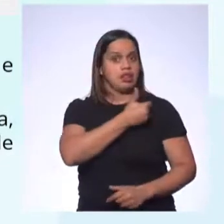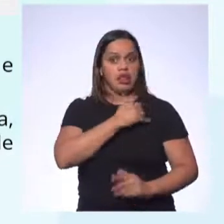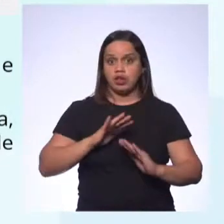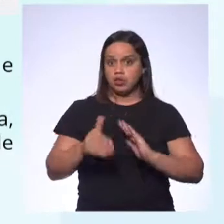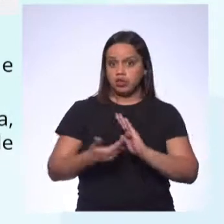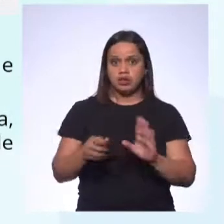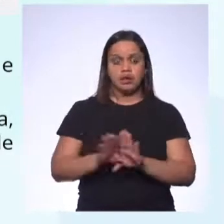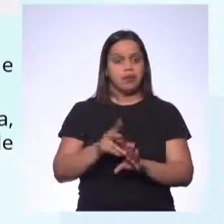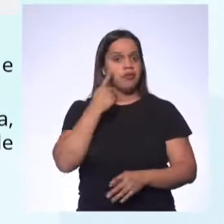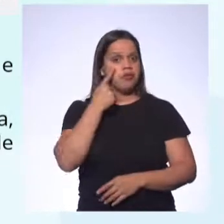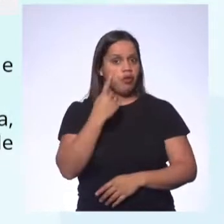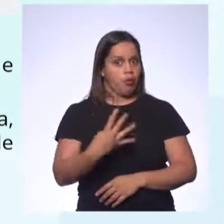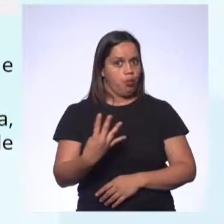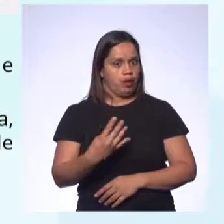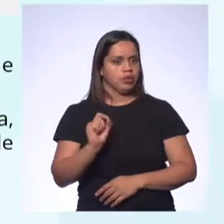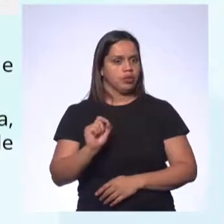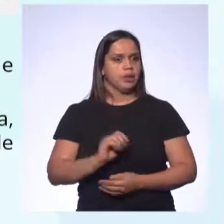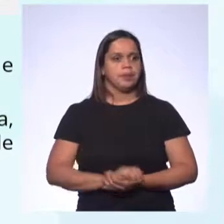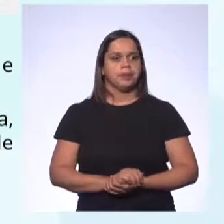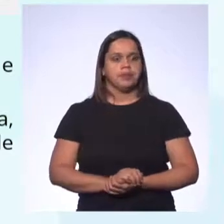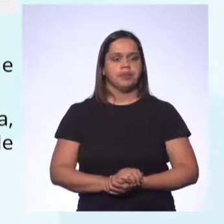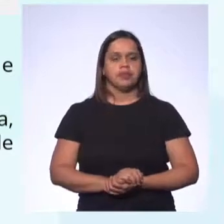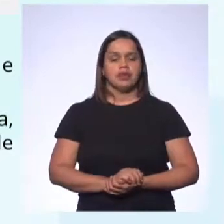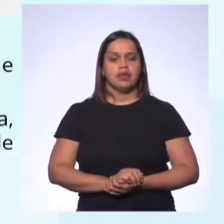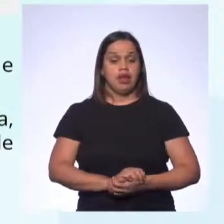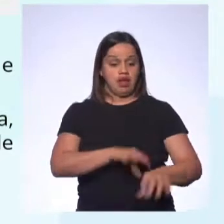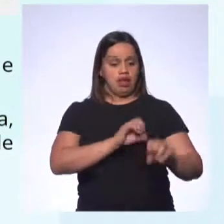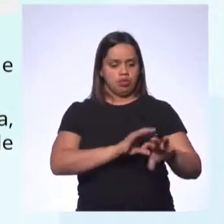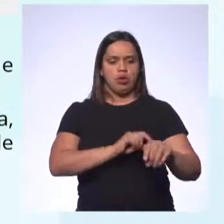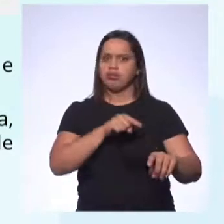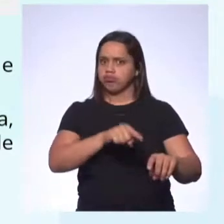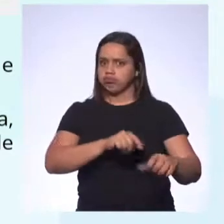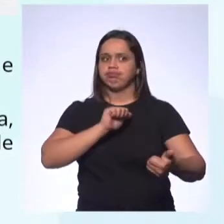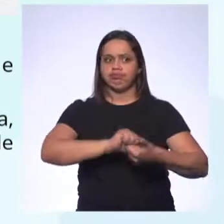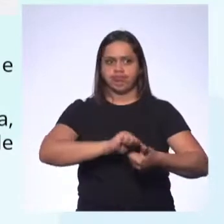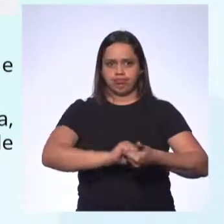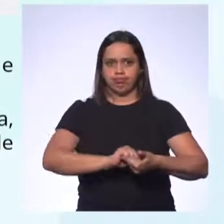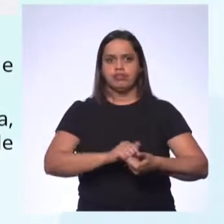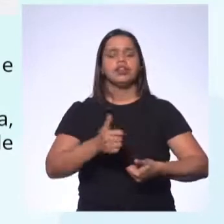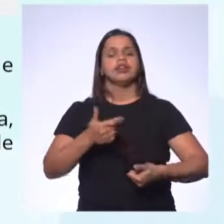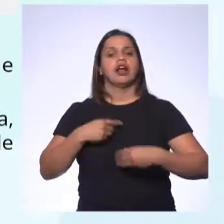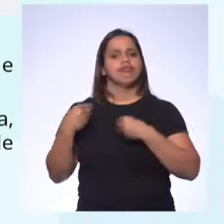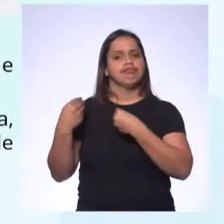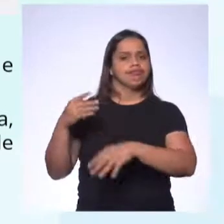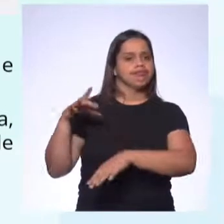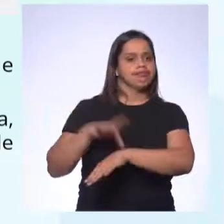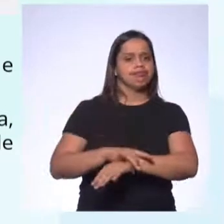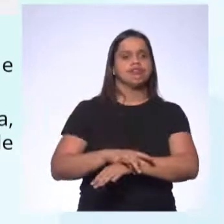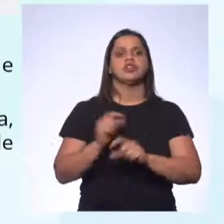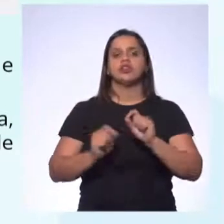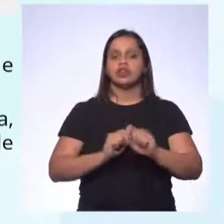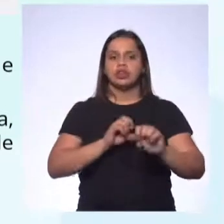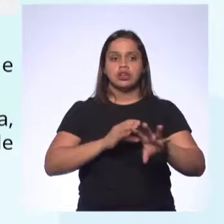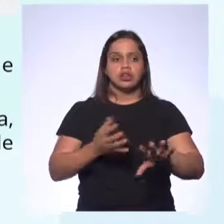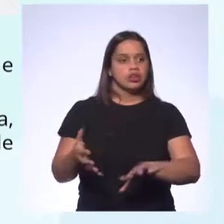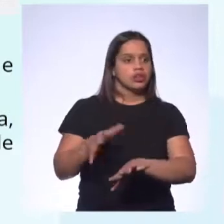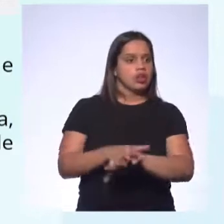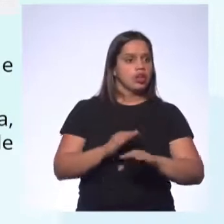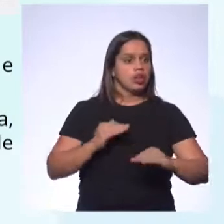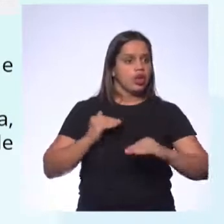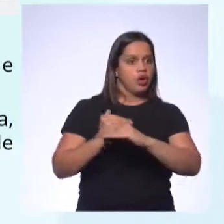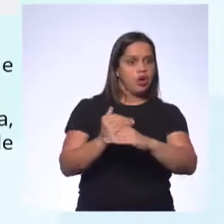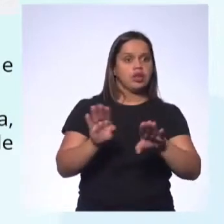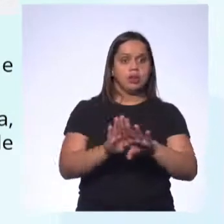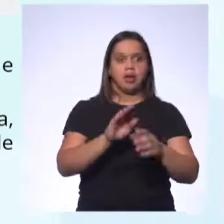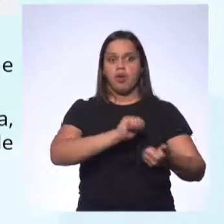só o quarto, que interessante. Educação de qualidade. Assegurar a educação inclusiva, equitativa